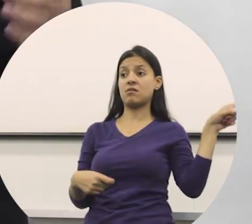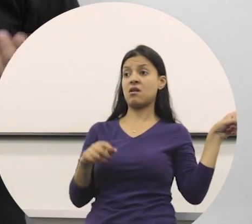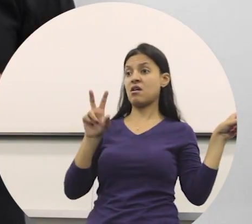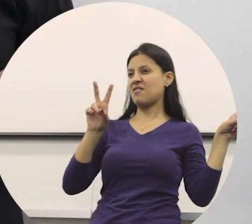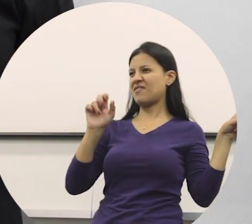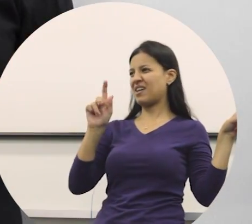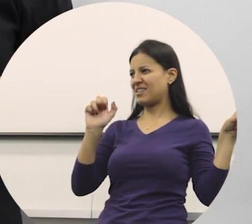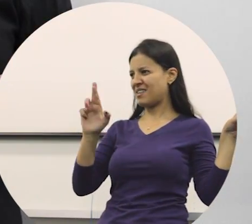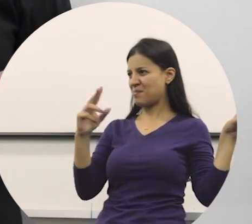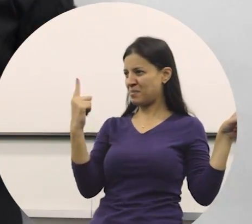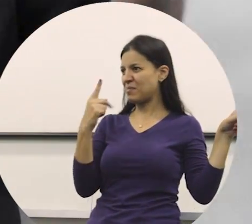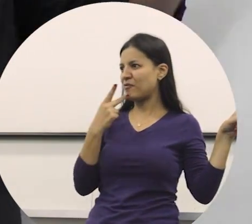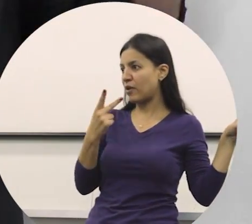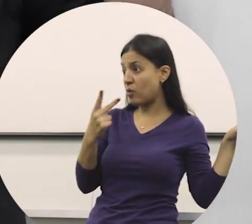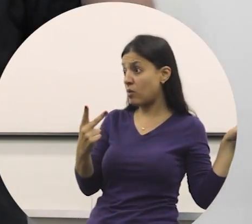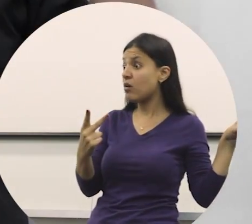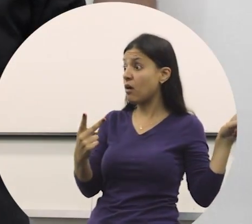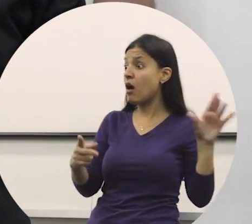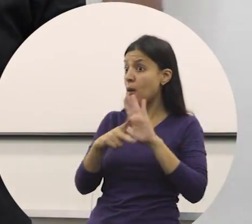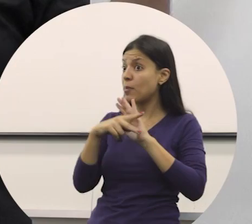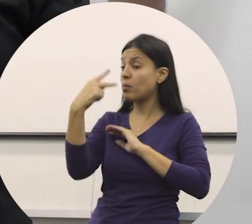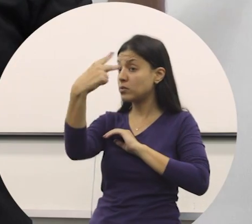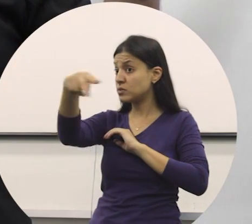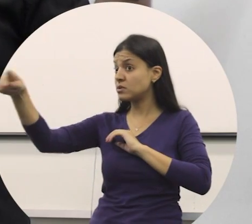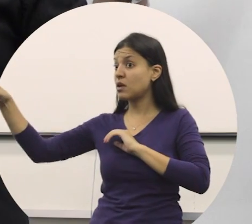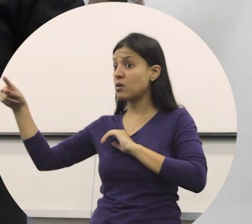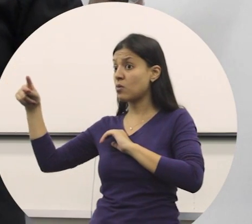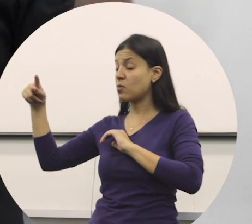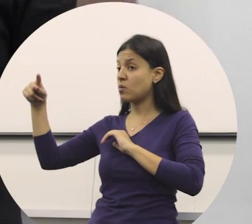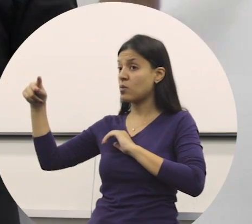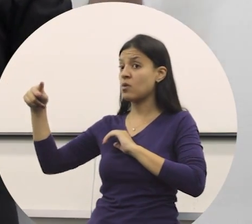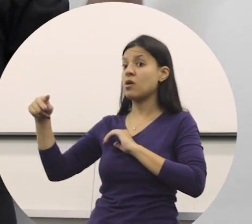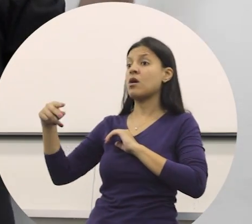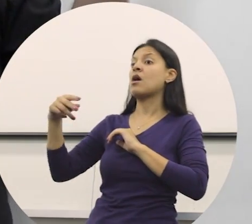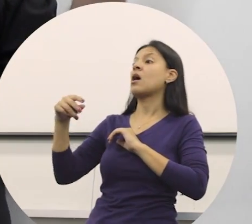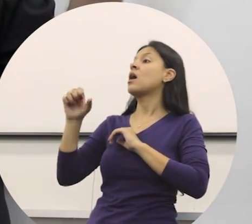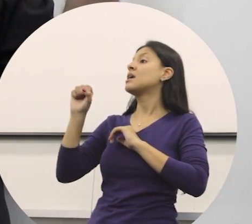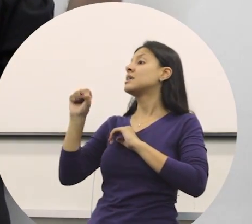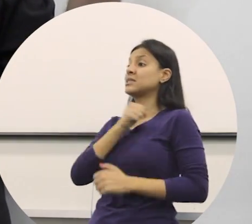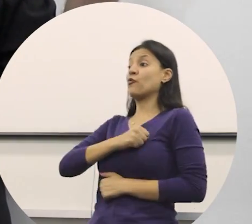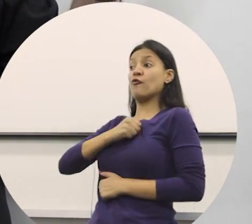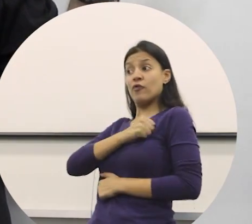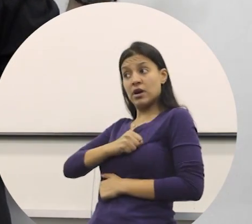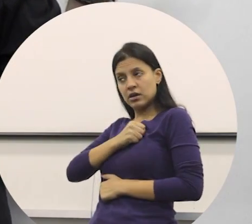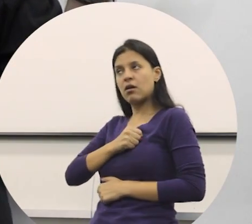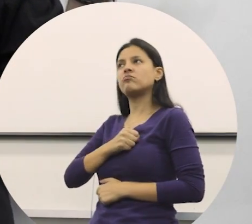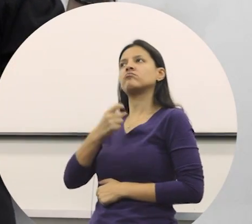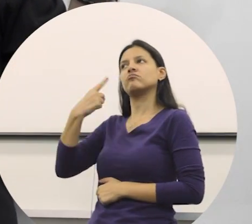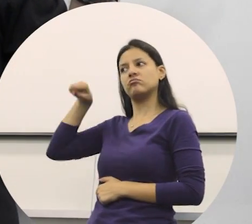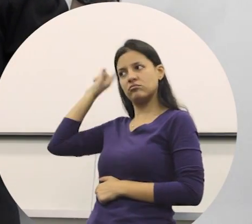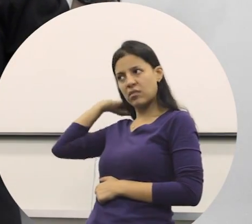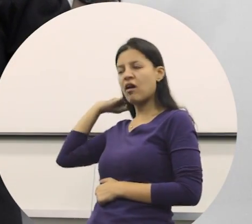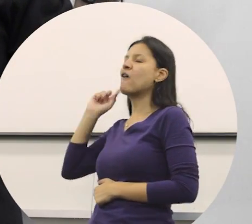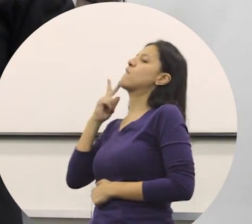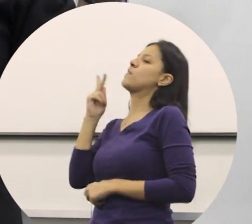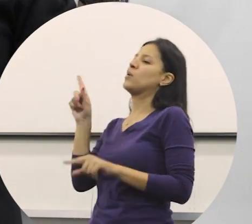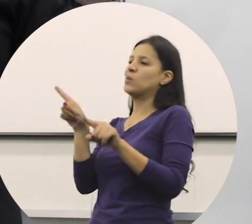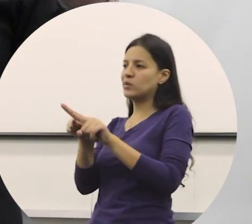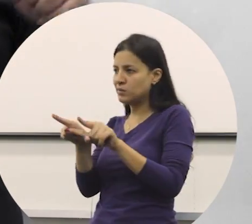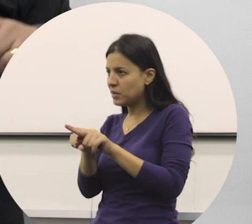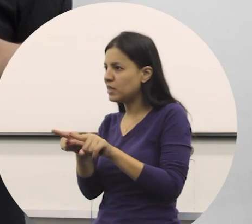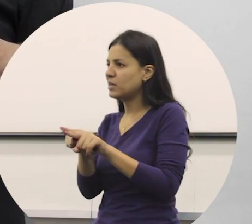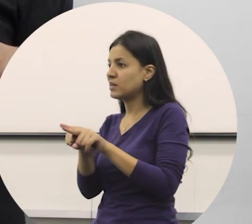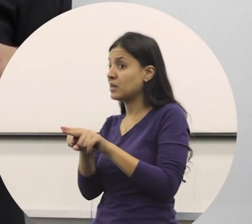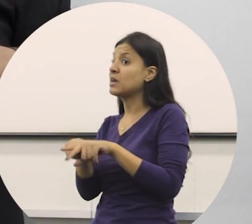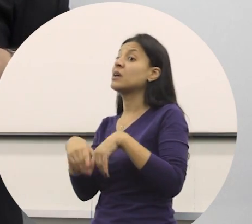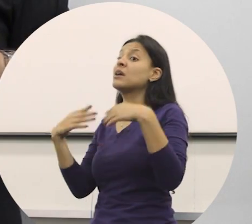é representativo de vocês. A Márcia me falou, Silvana falou também na semana passada.